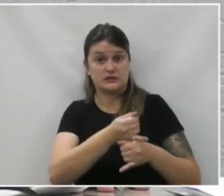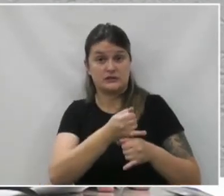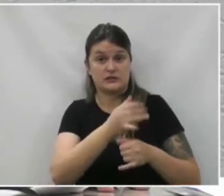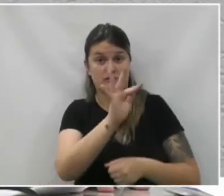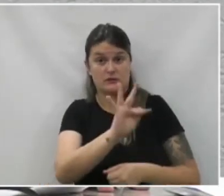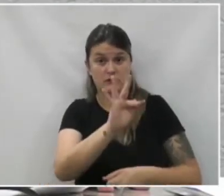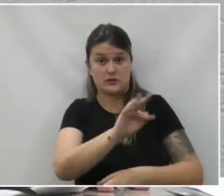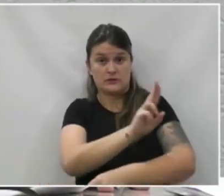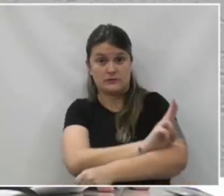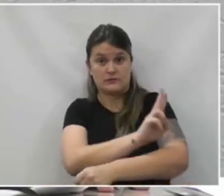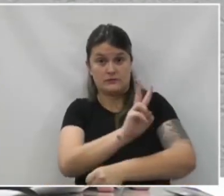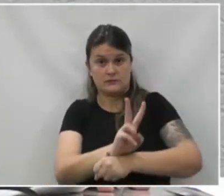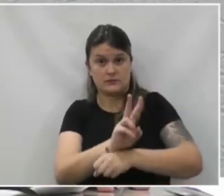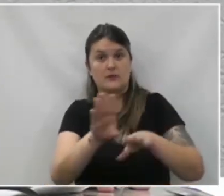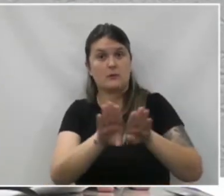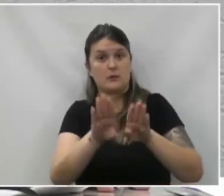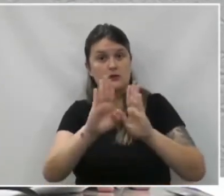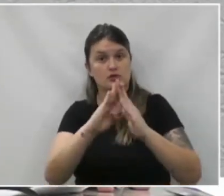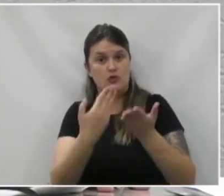95/2020,